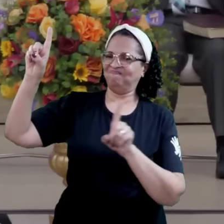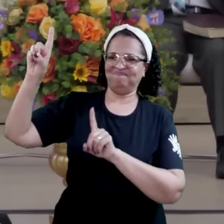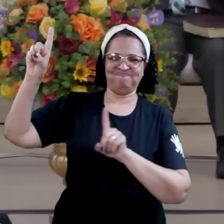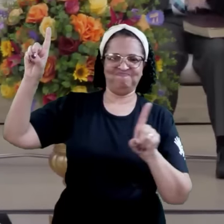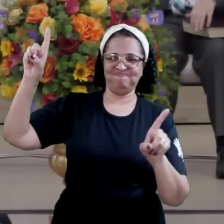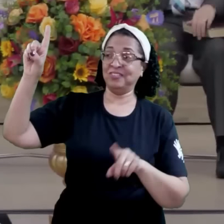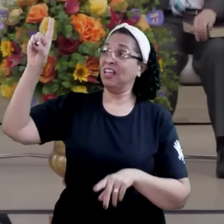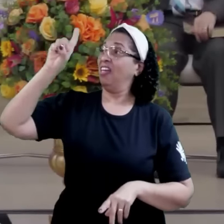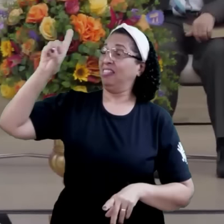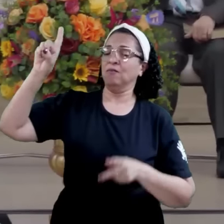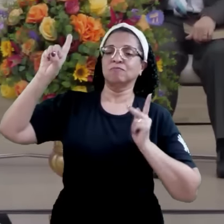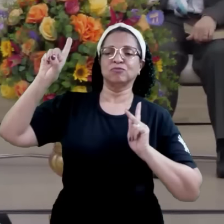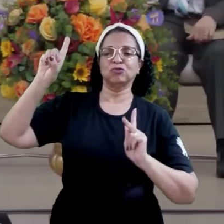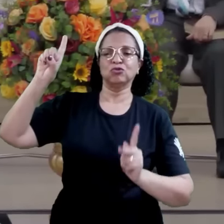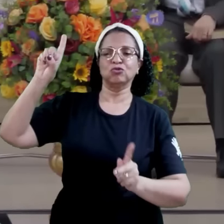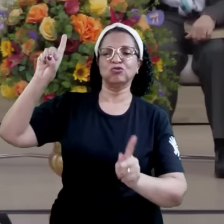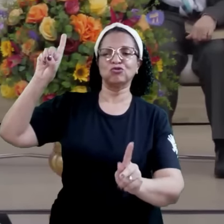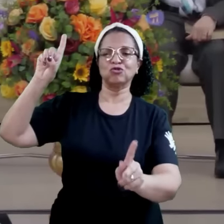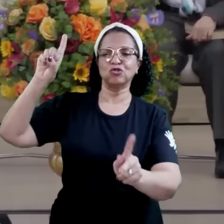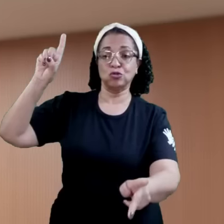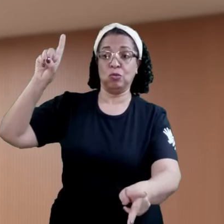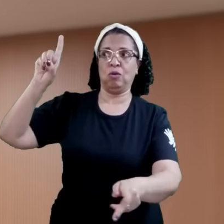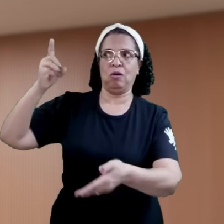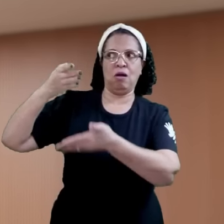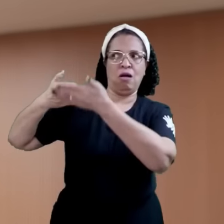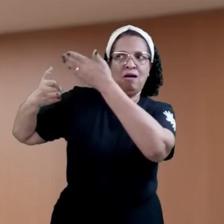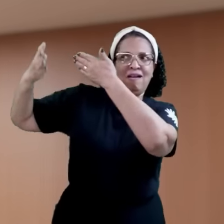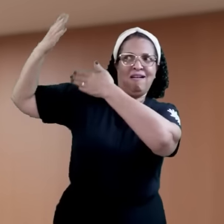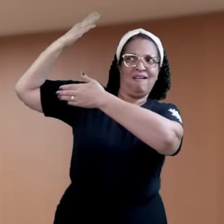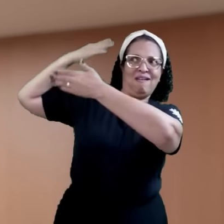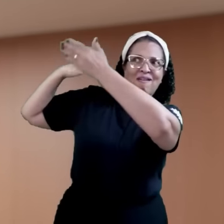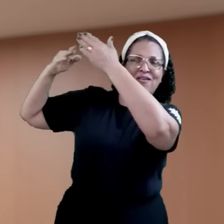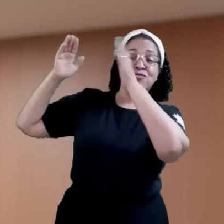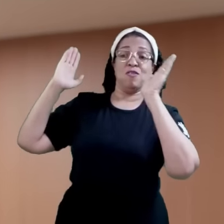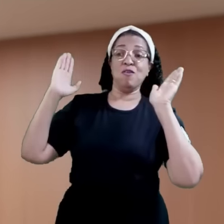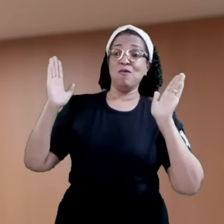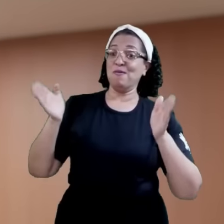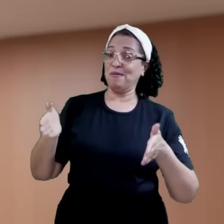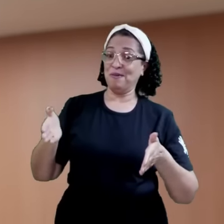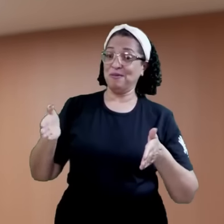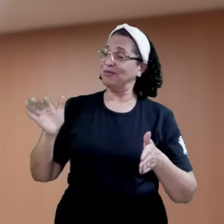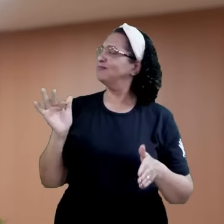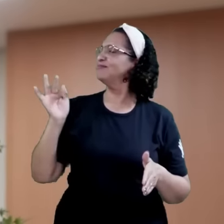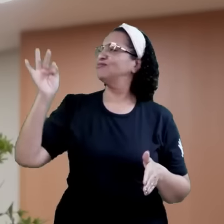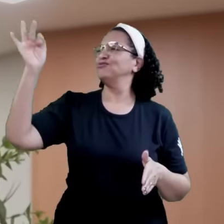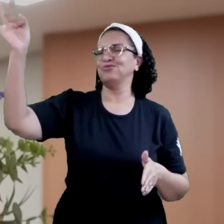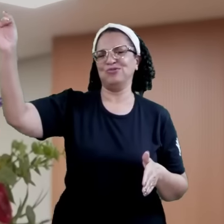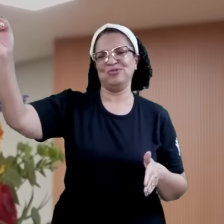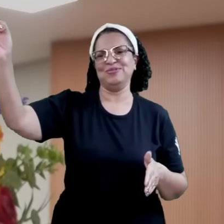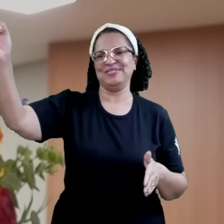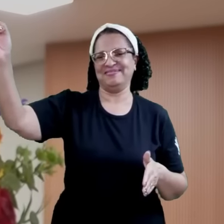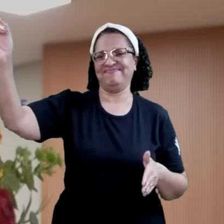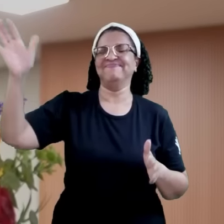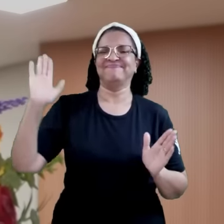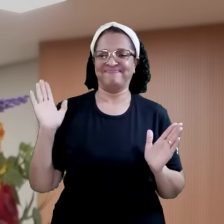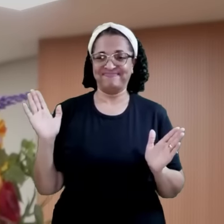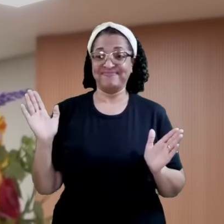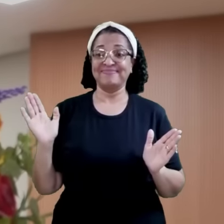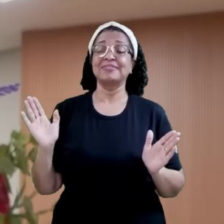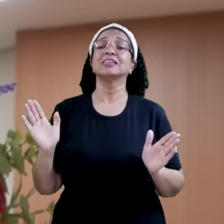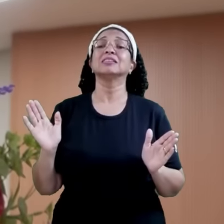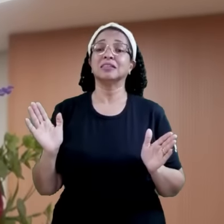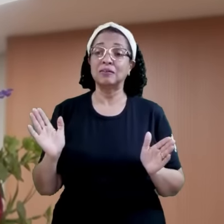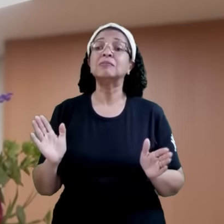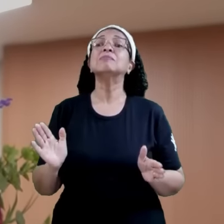Não vai dizer que ele foi porque quem foi não é o escritor não diz ele foi ontem é hoje será amanhã não o escritor diz ele é